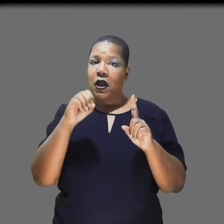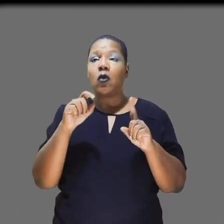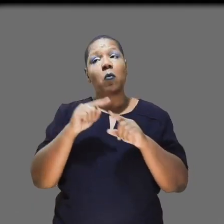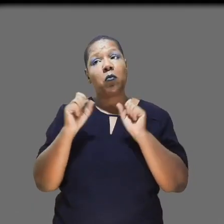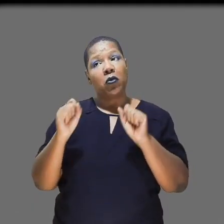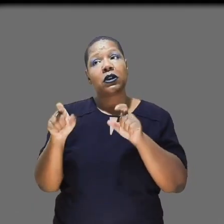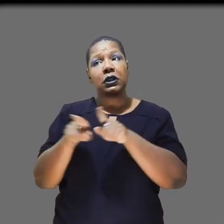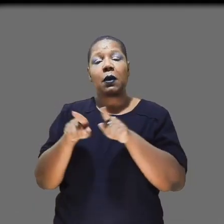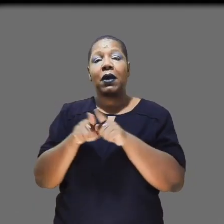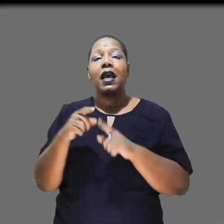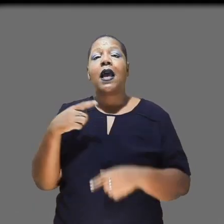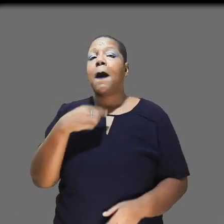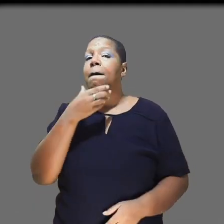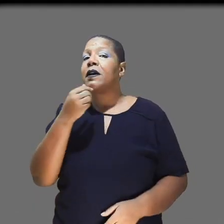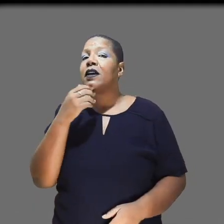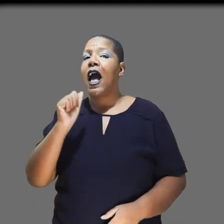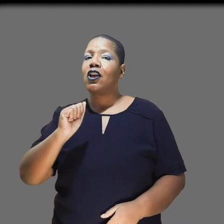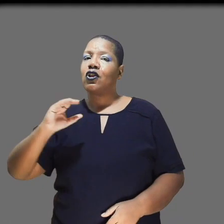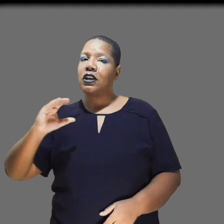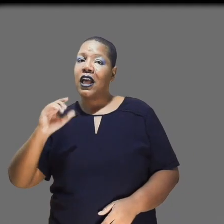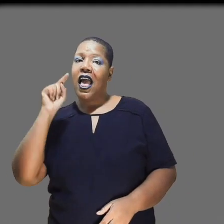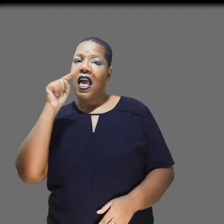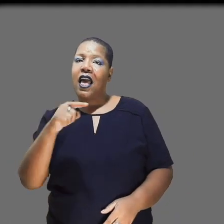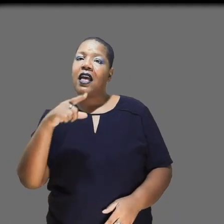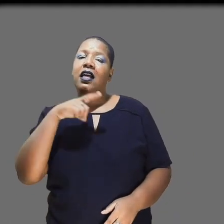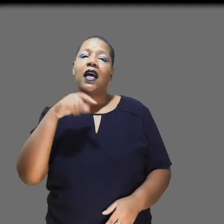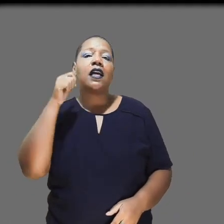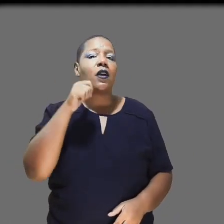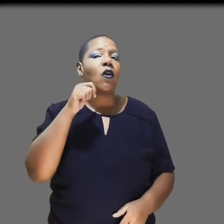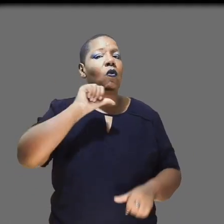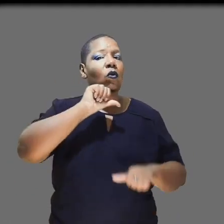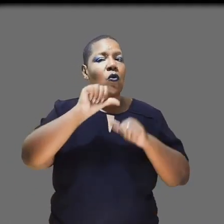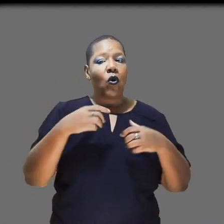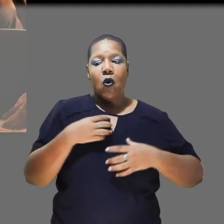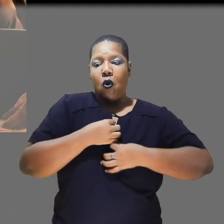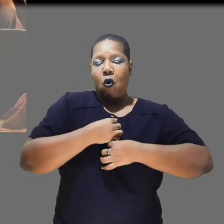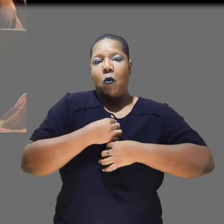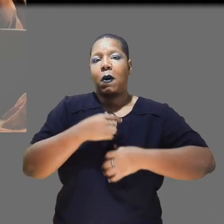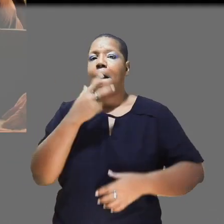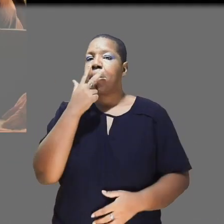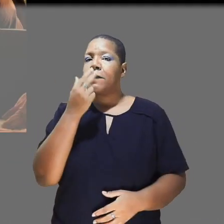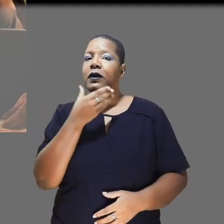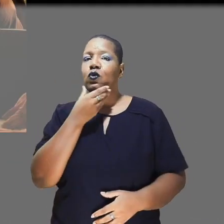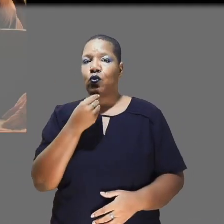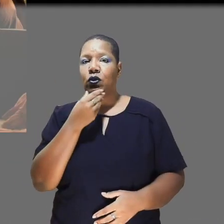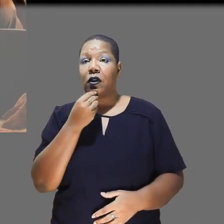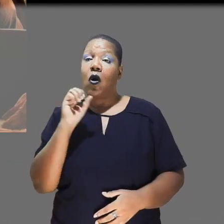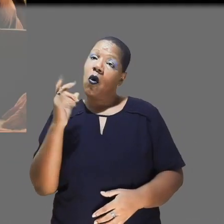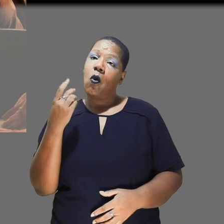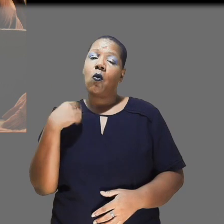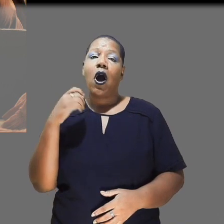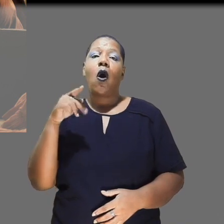masculinos adolescentes. Nesse caso, a cantora atua muitas vezes com trajes masculinos. Ou na ópera francesa,